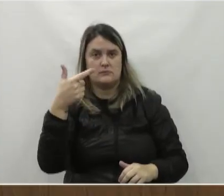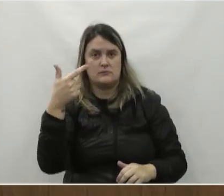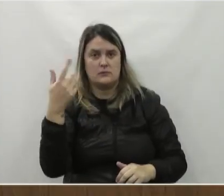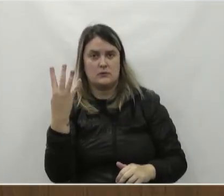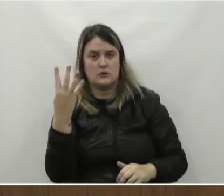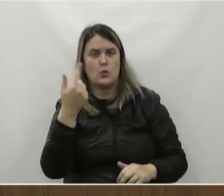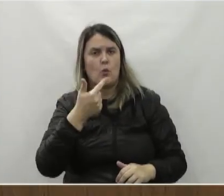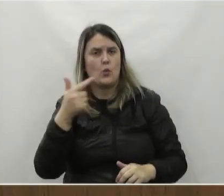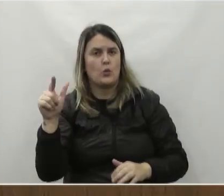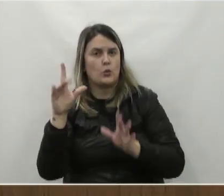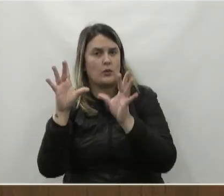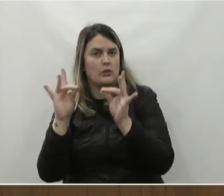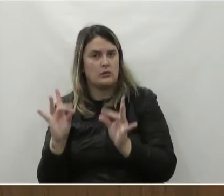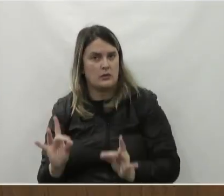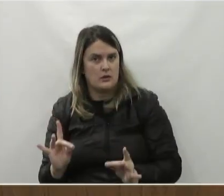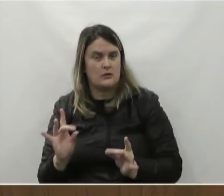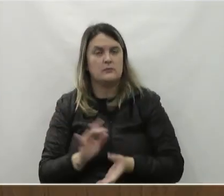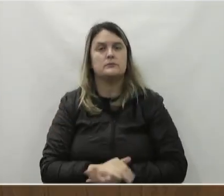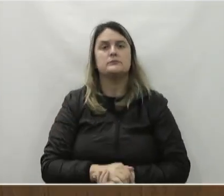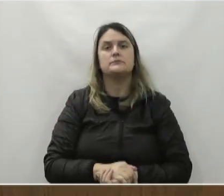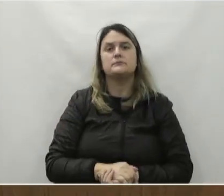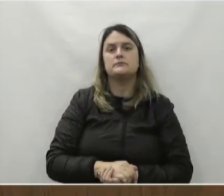5.184/2024 e da outras providências.